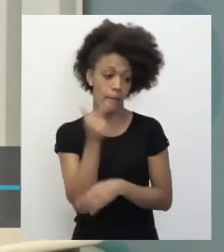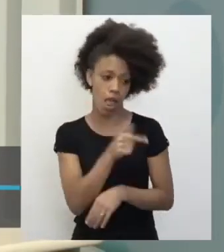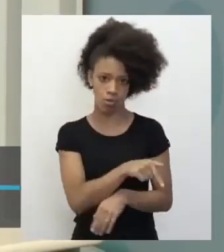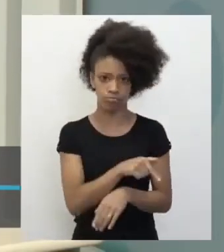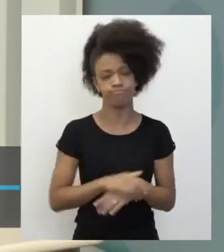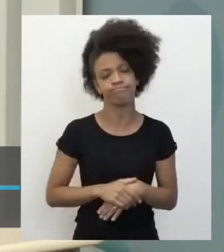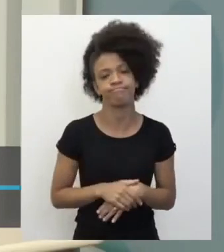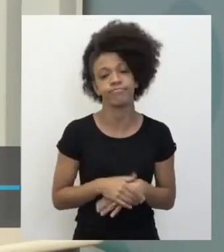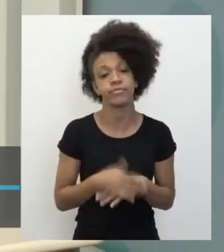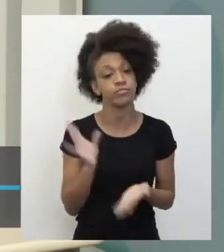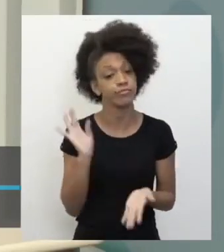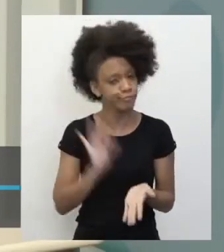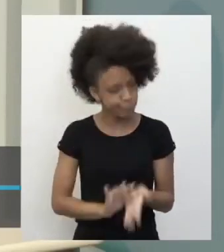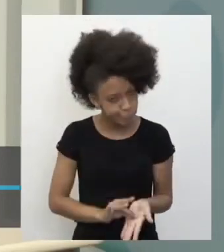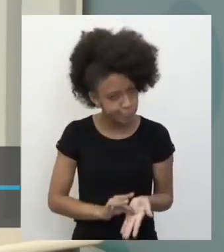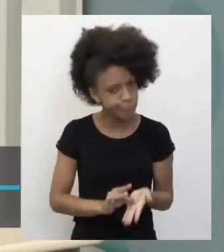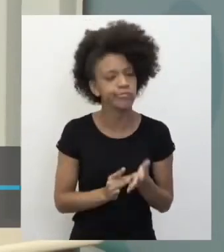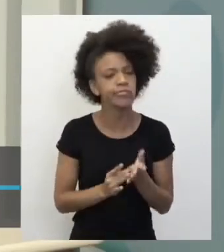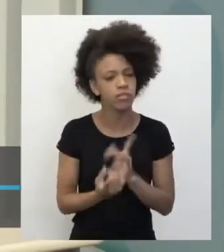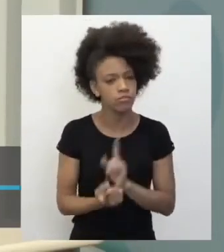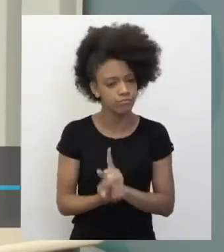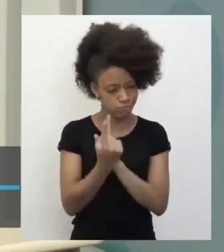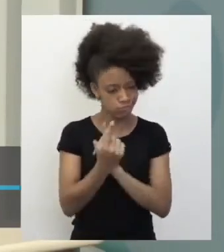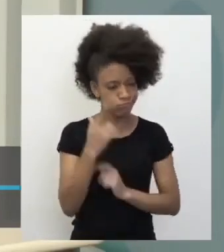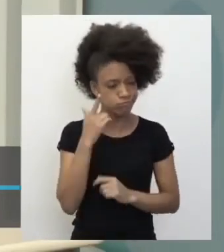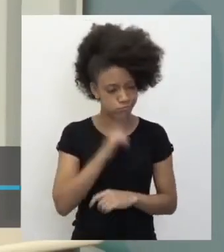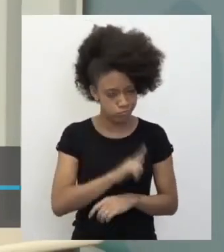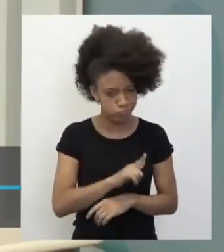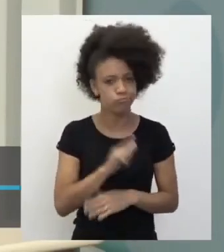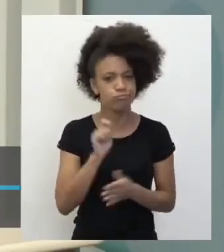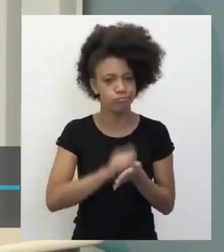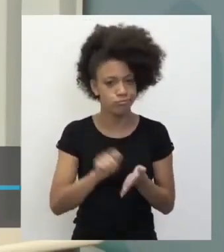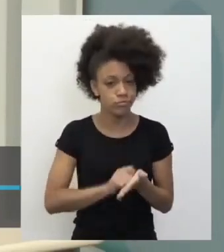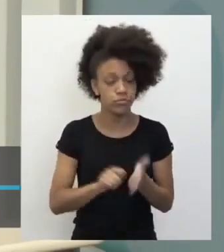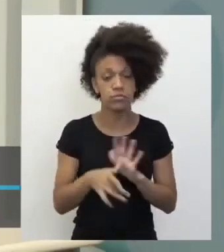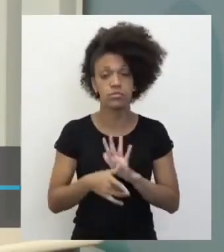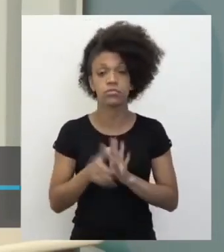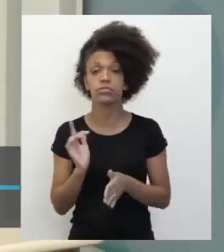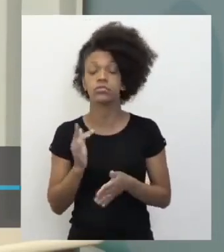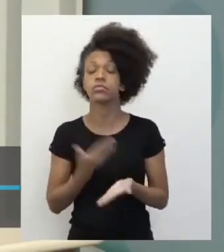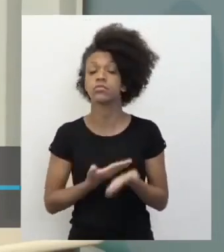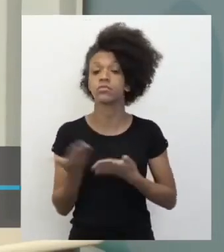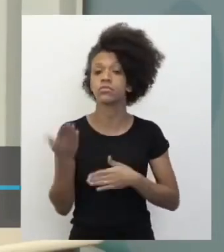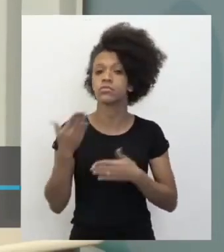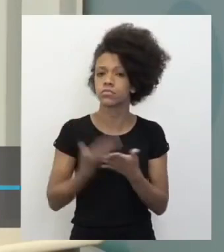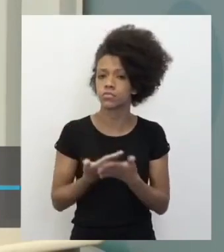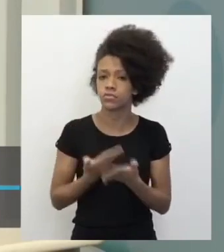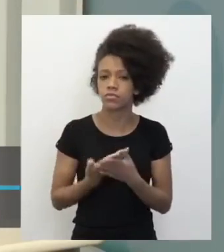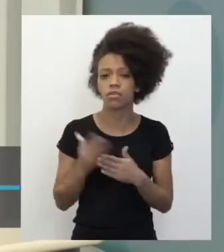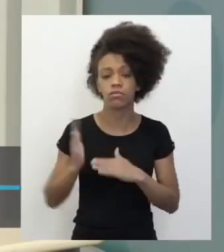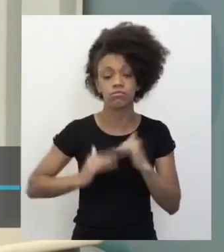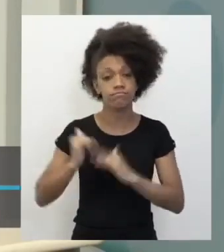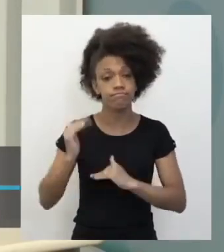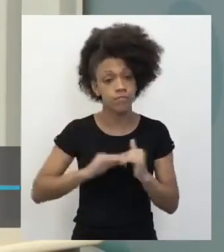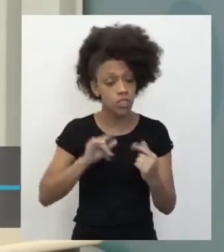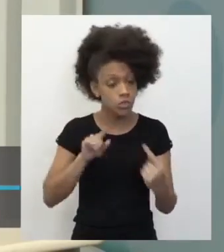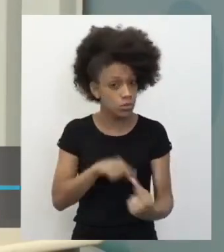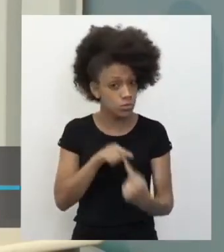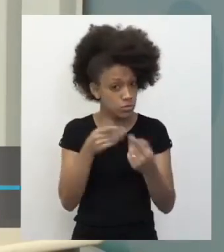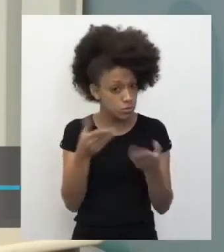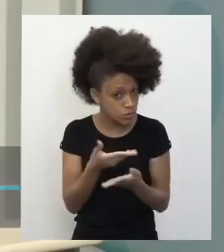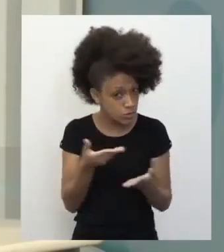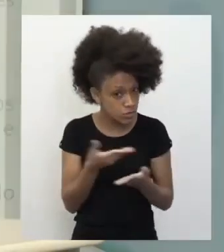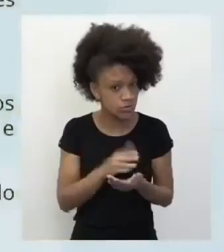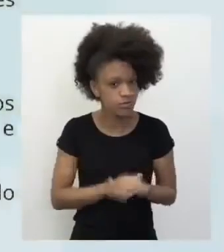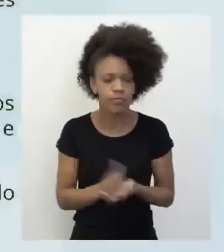conseguiu atender às expectativas de seus detratores. Antes de começar a aula, professora, quais habilidades e objetivos da aula de hoje? Então vamos